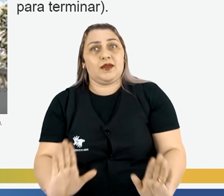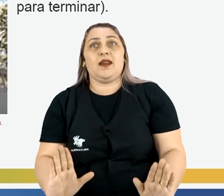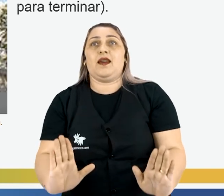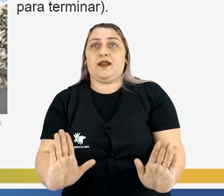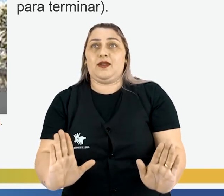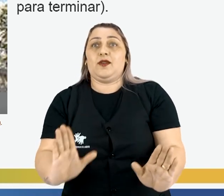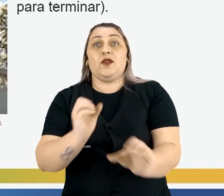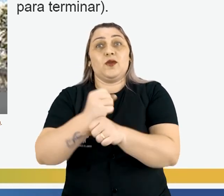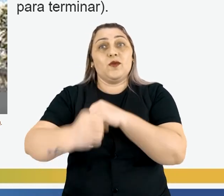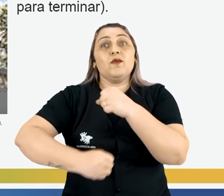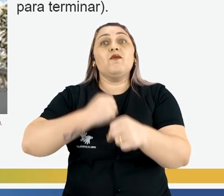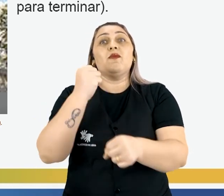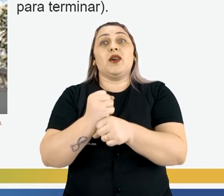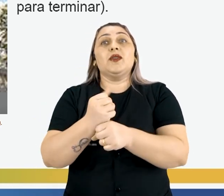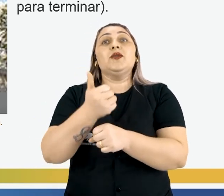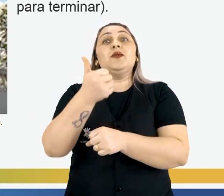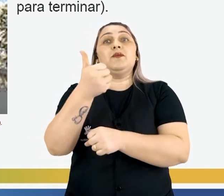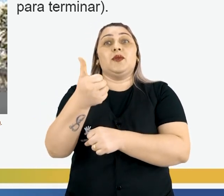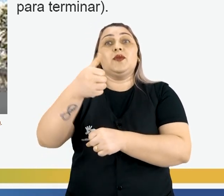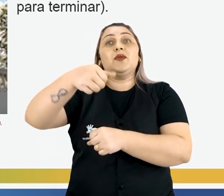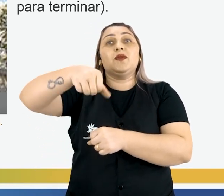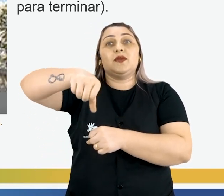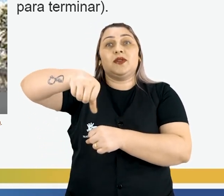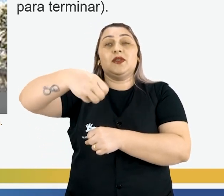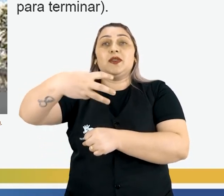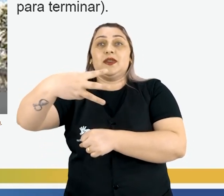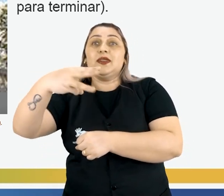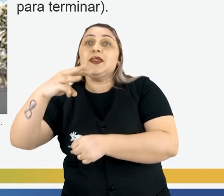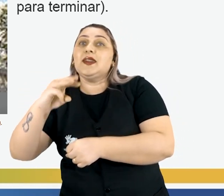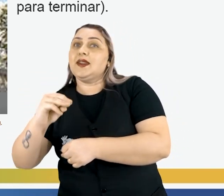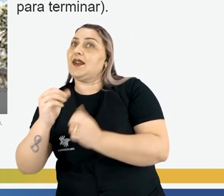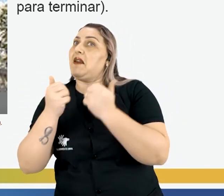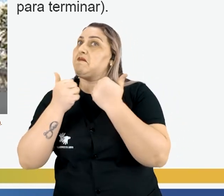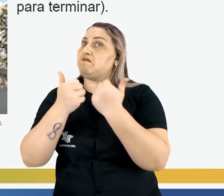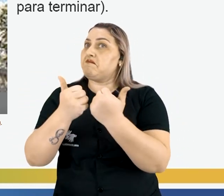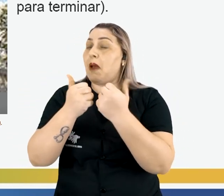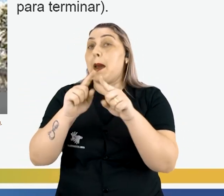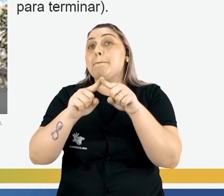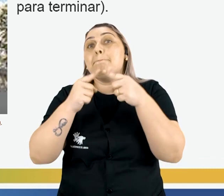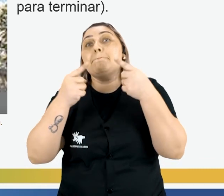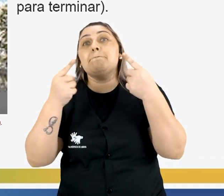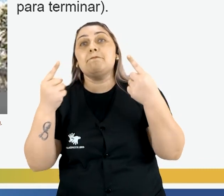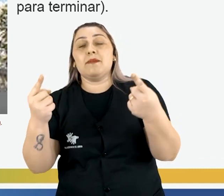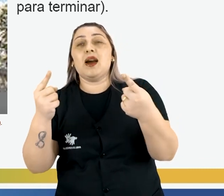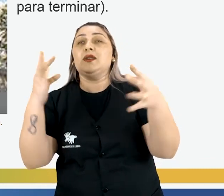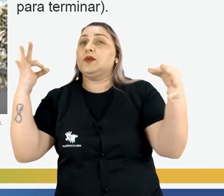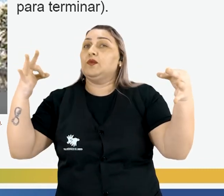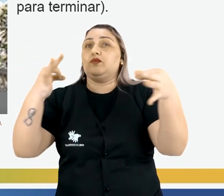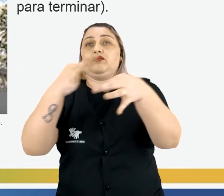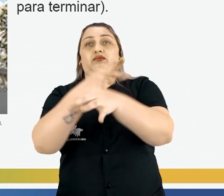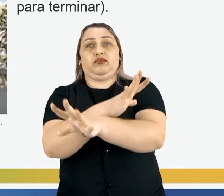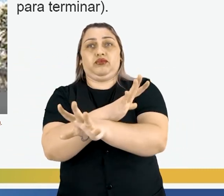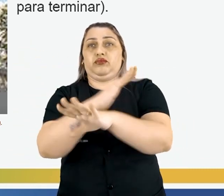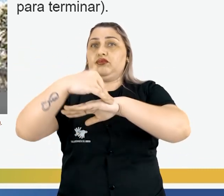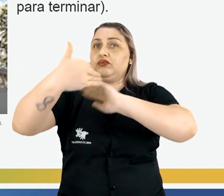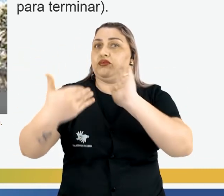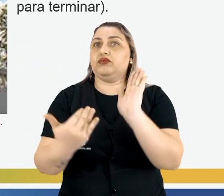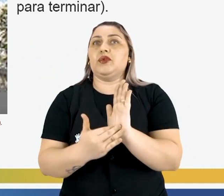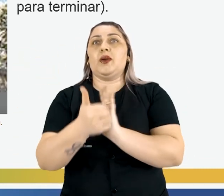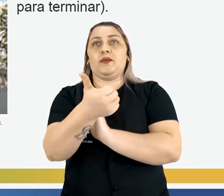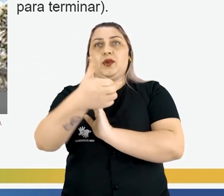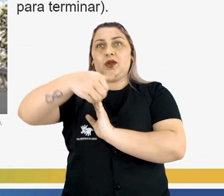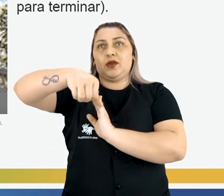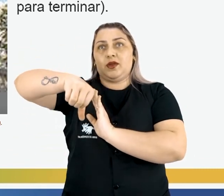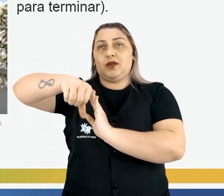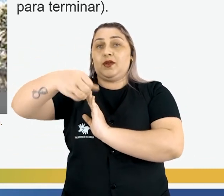só. Nem terminaram direito e inauguraram em 1930, mas ela foi concluída totalmente em